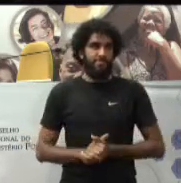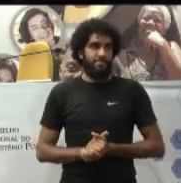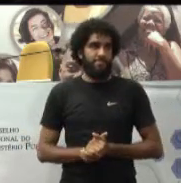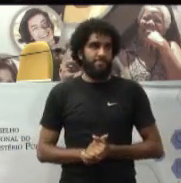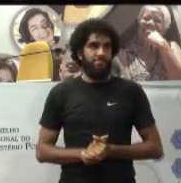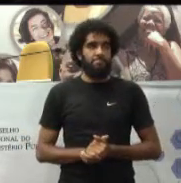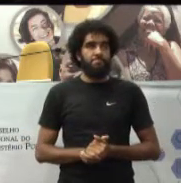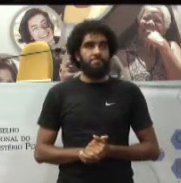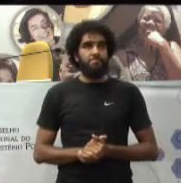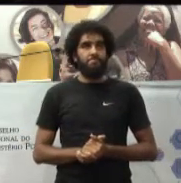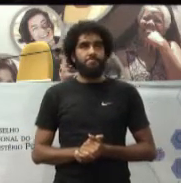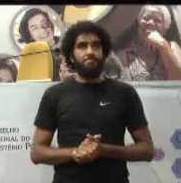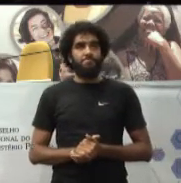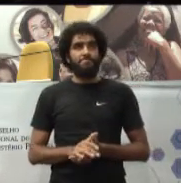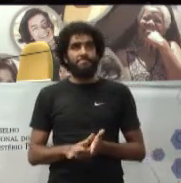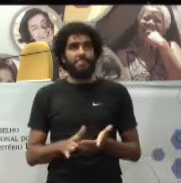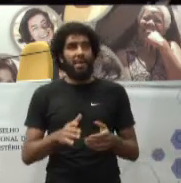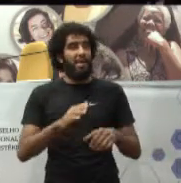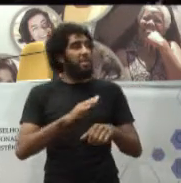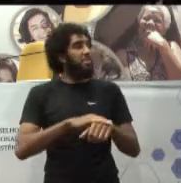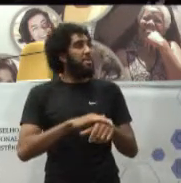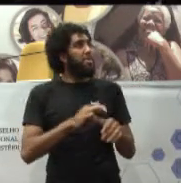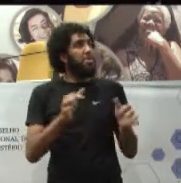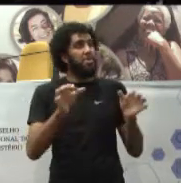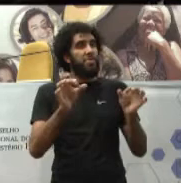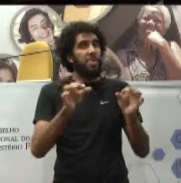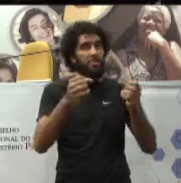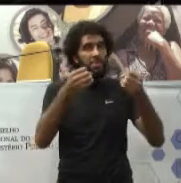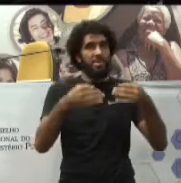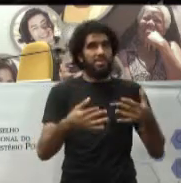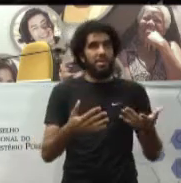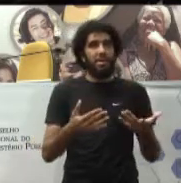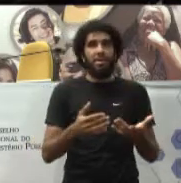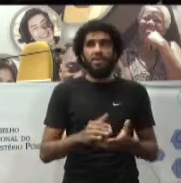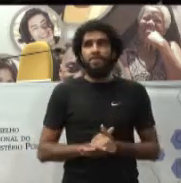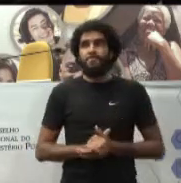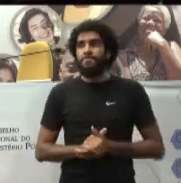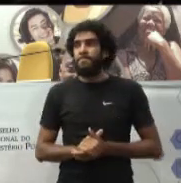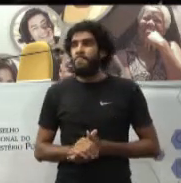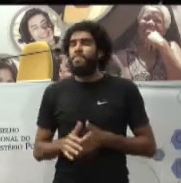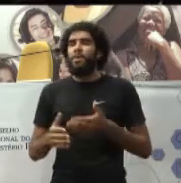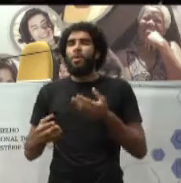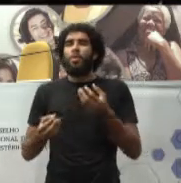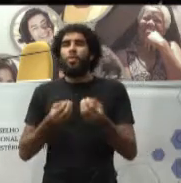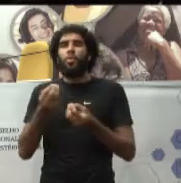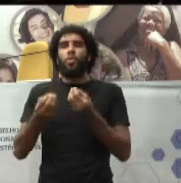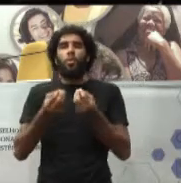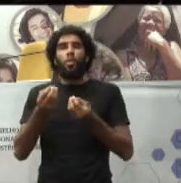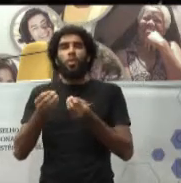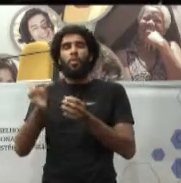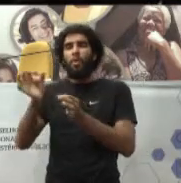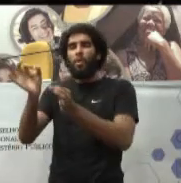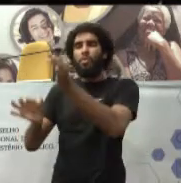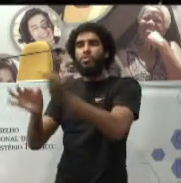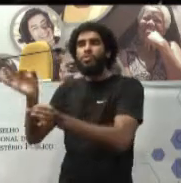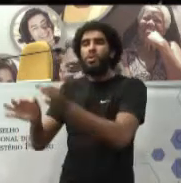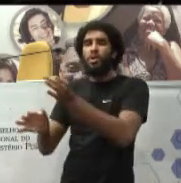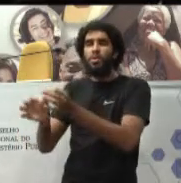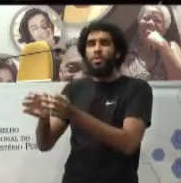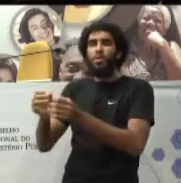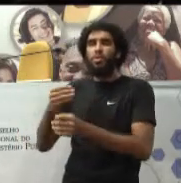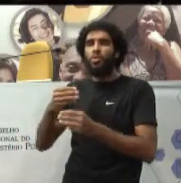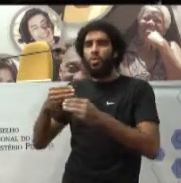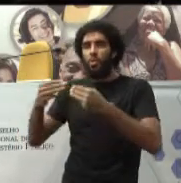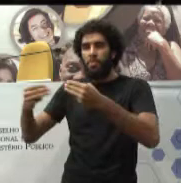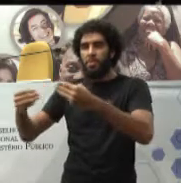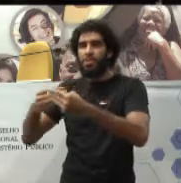visa não temos tempo pra comentar agora qual deve ser a conduta do jogador do ministério público procura evidências científicas de que encontrou evidências